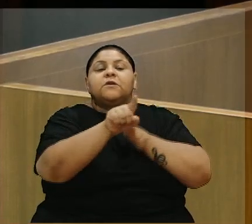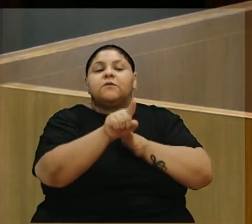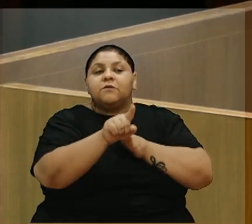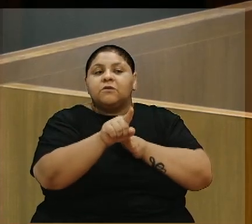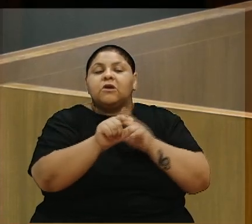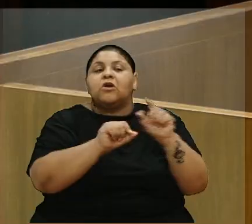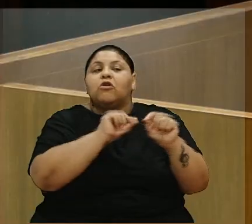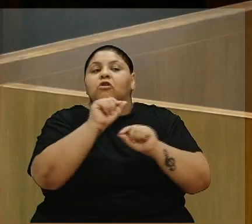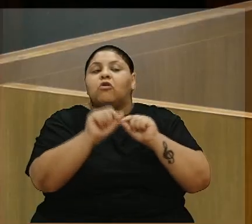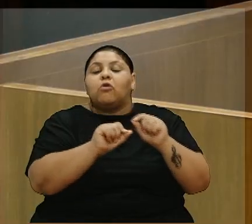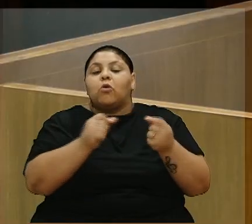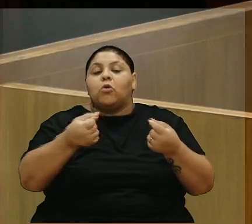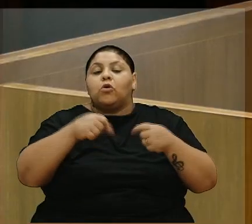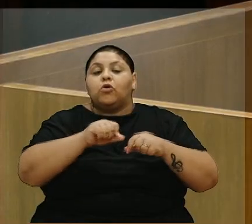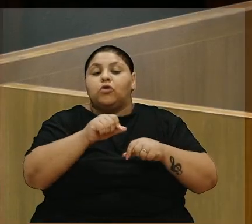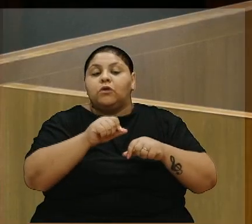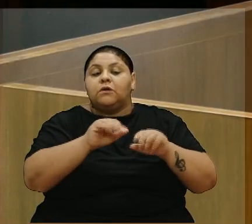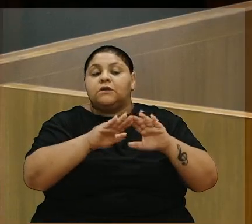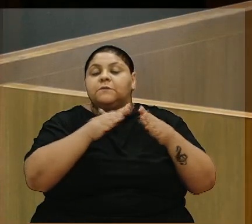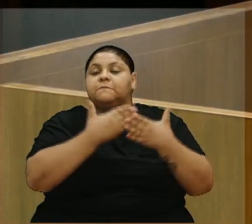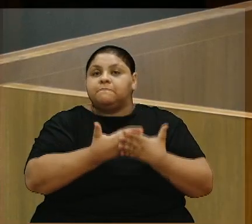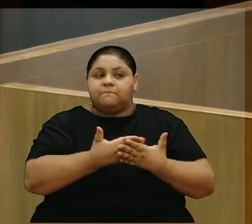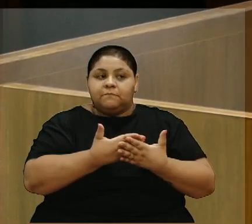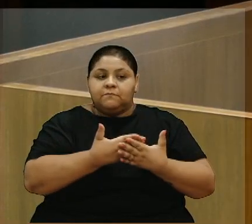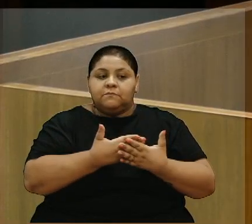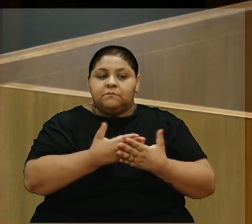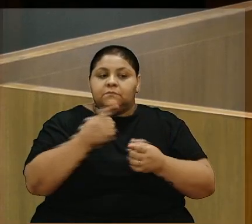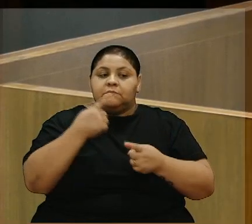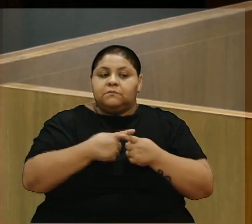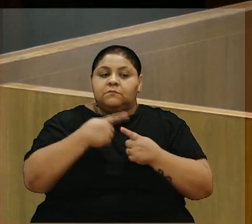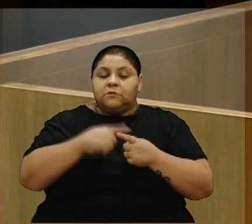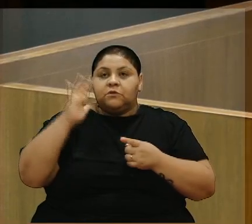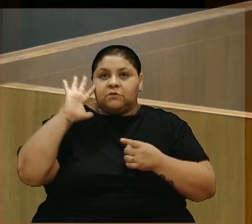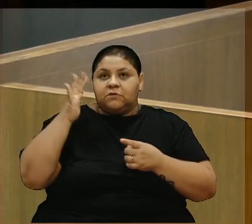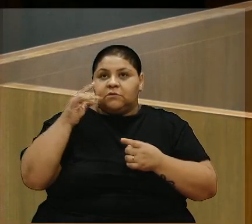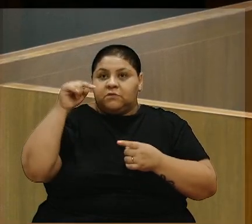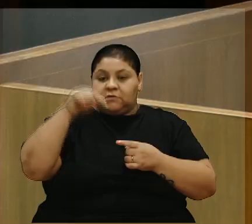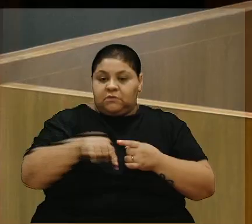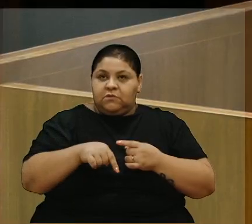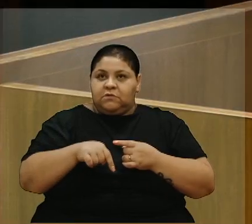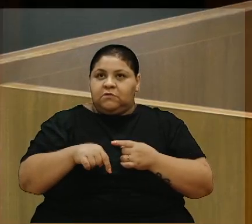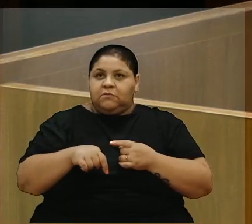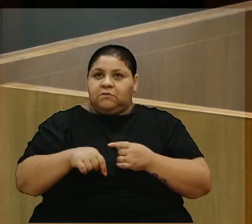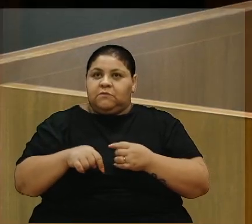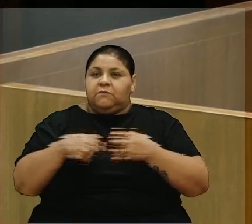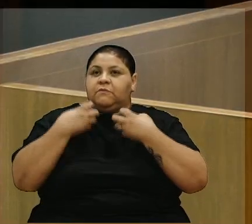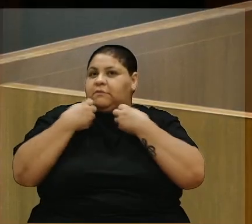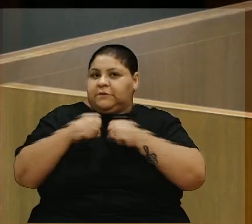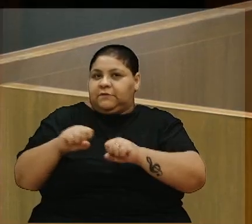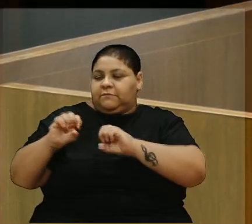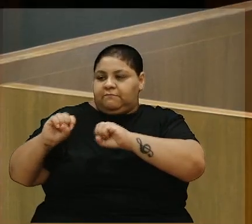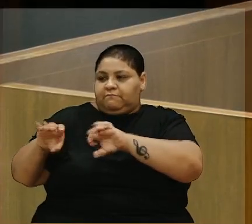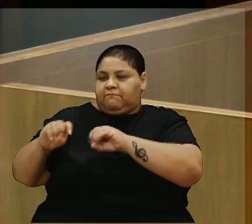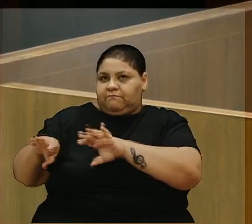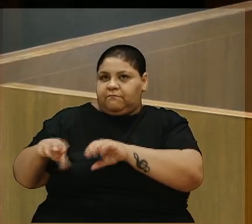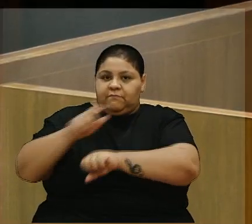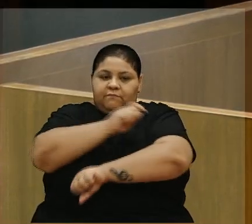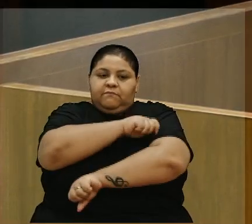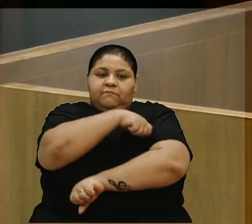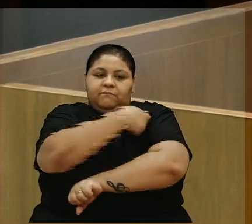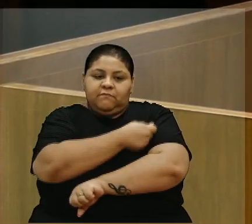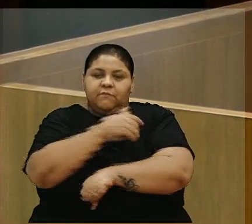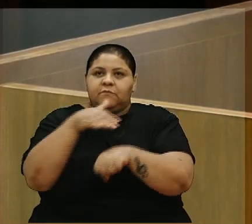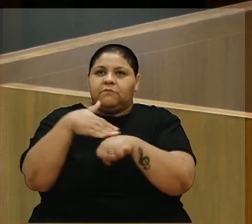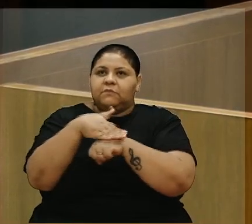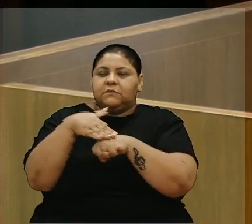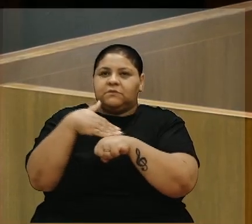em quais condições estão as nossas escolas. Porque acontece o quê? Quando vai à Secretaria da Educação, por exemplo, para fiscalizar ou para